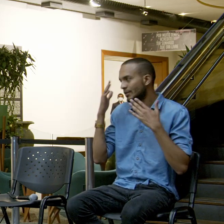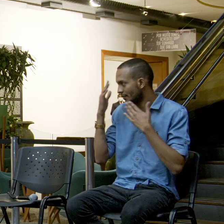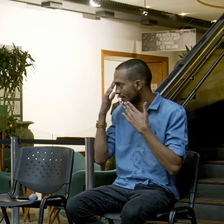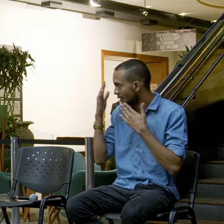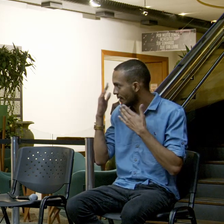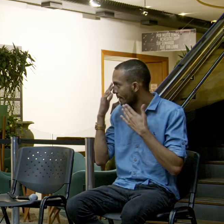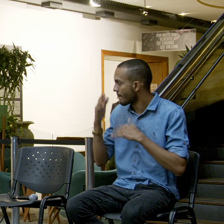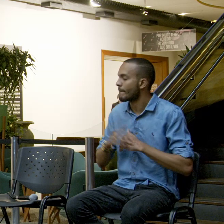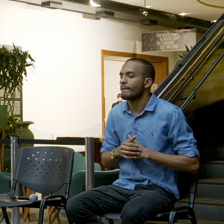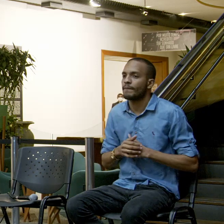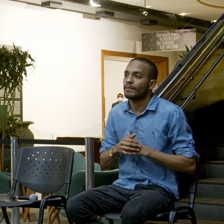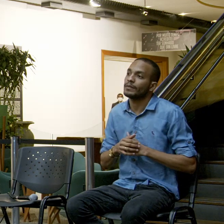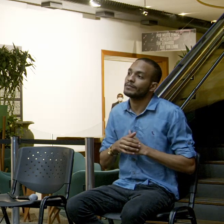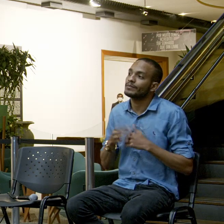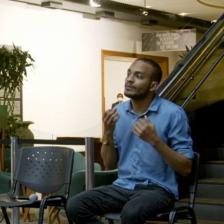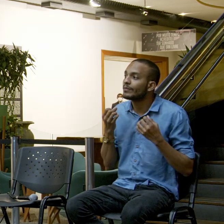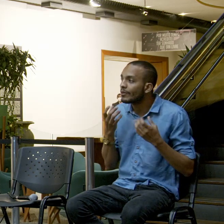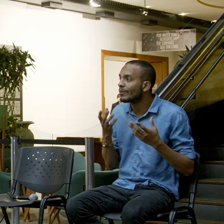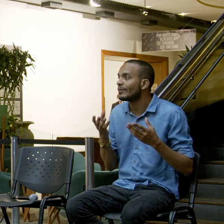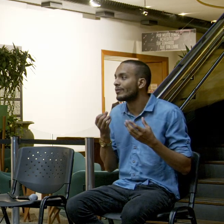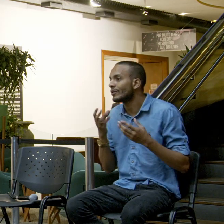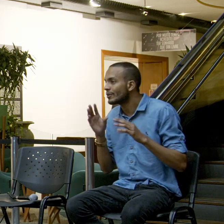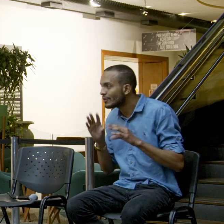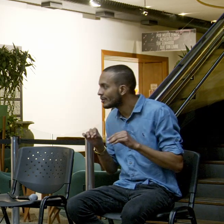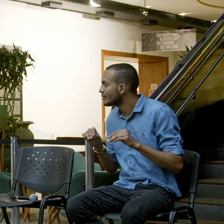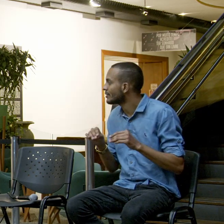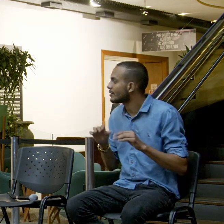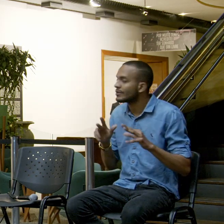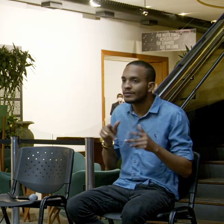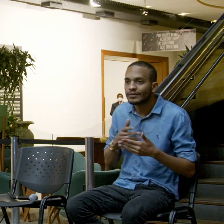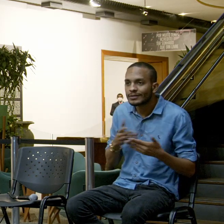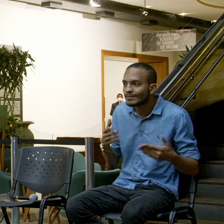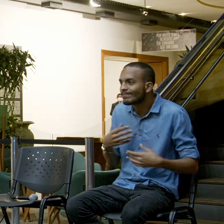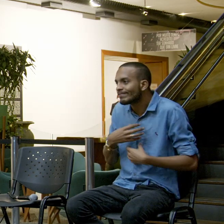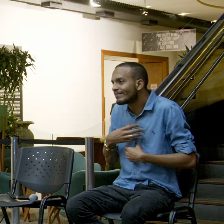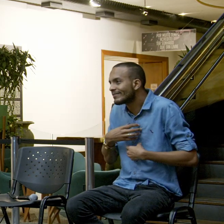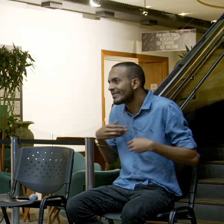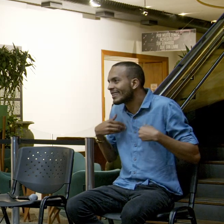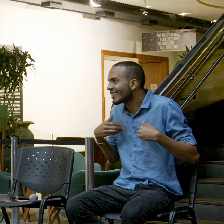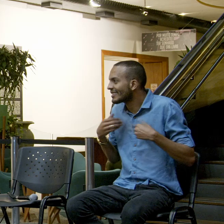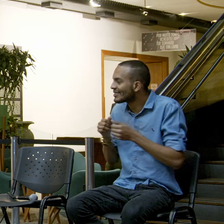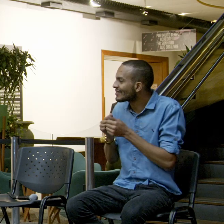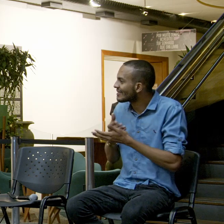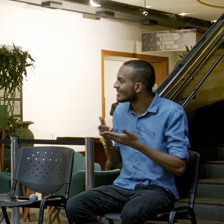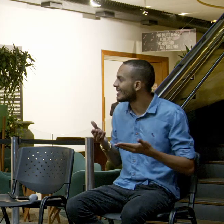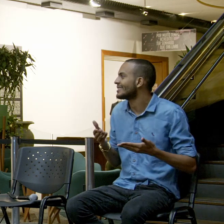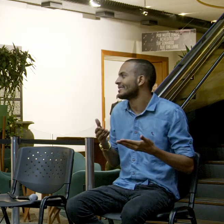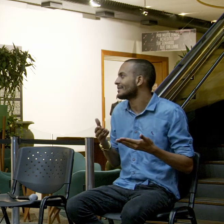Obrigada, Paulo. Bom, boa noite a todas e todos. É muita alegria estar aqui com